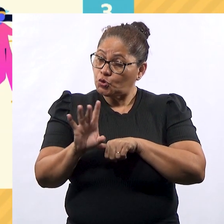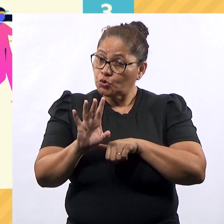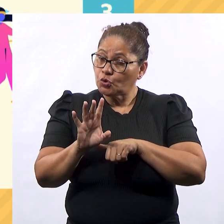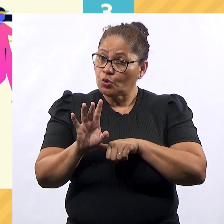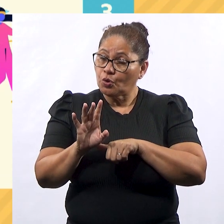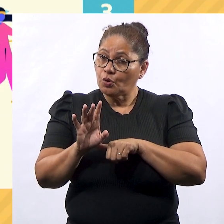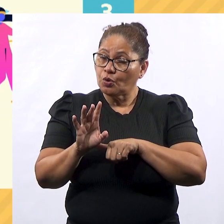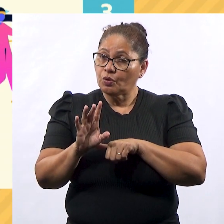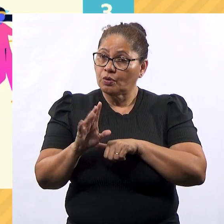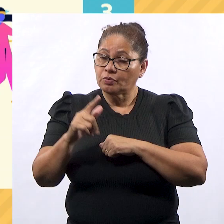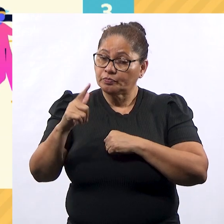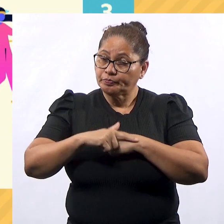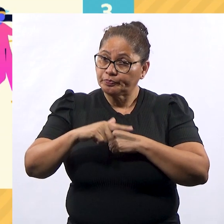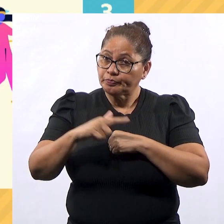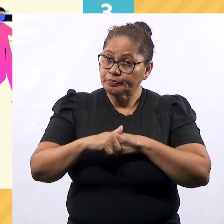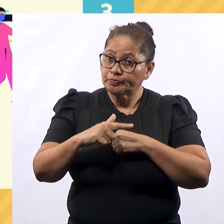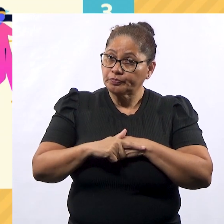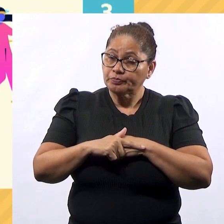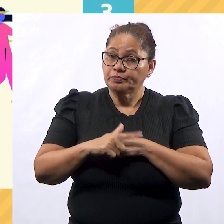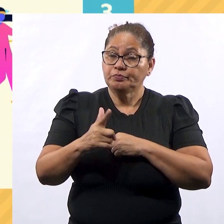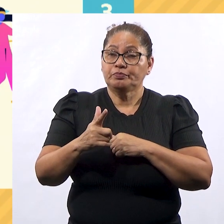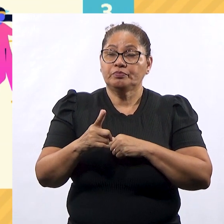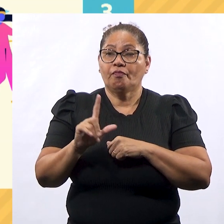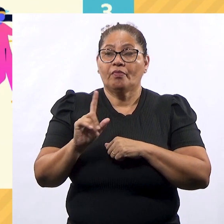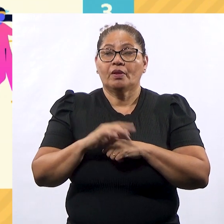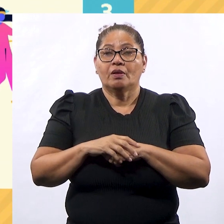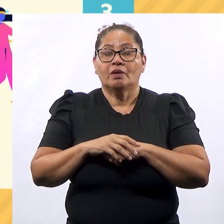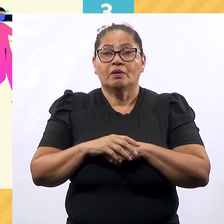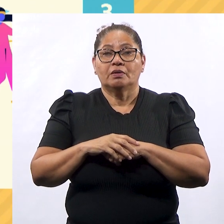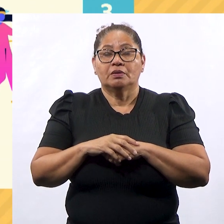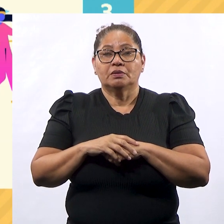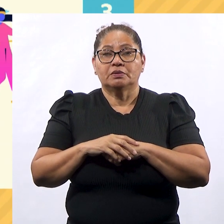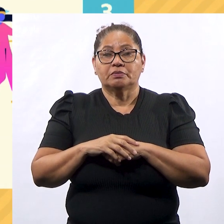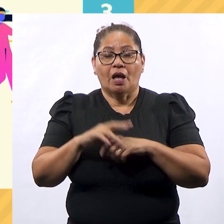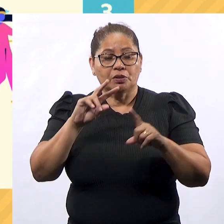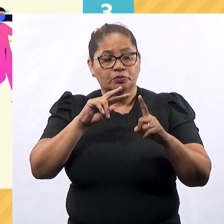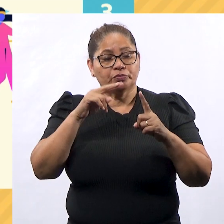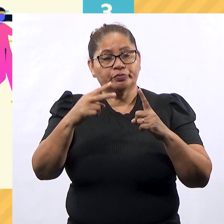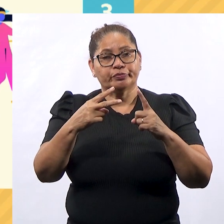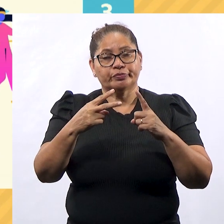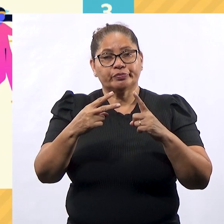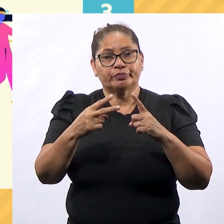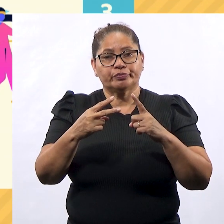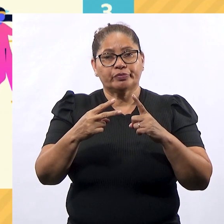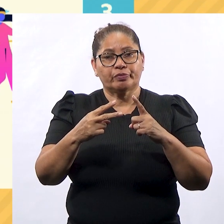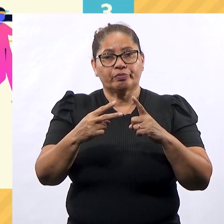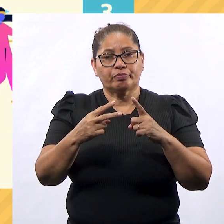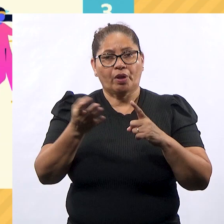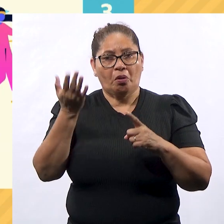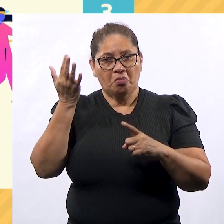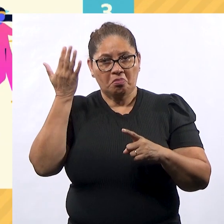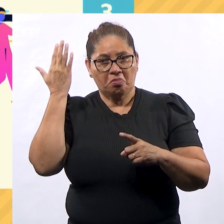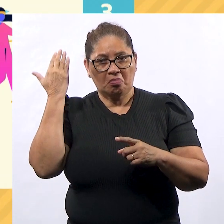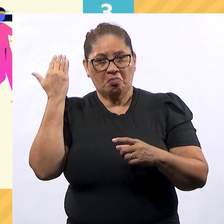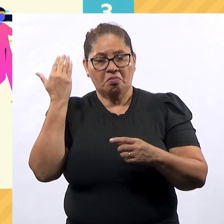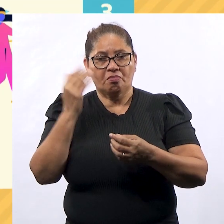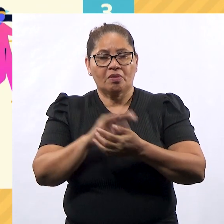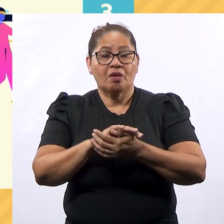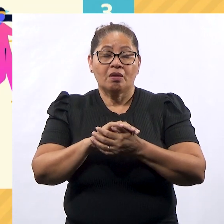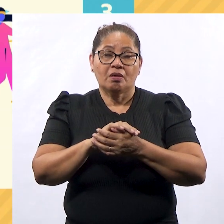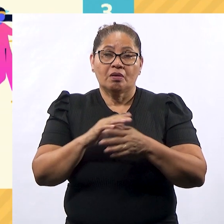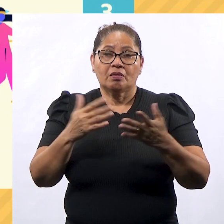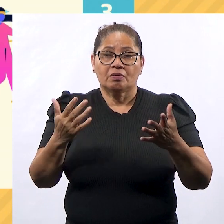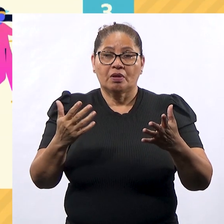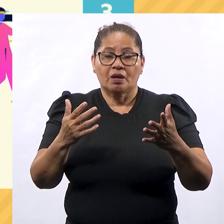apenas como instrumento de verificação, aí você está numa perspectiva tradicional. Mas enquanto você